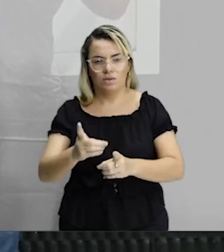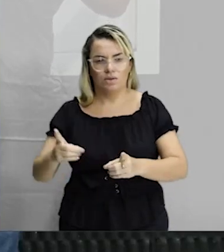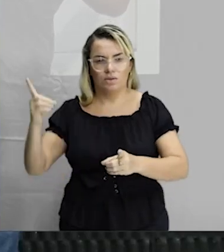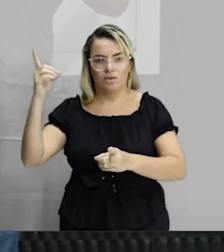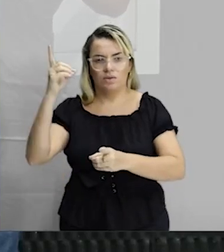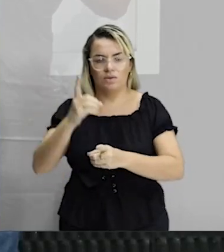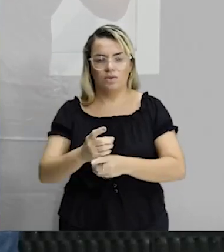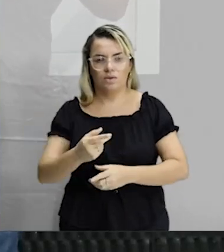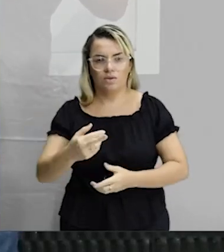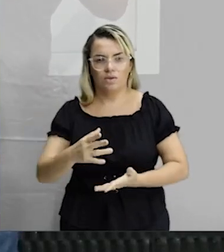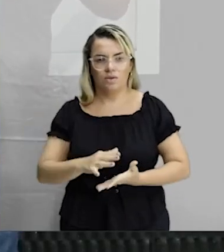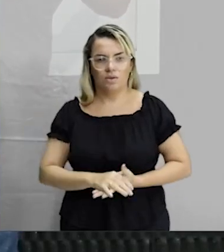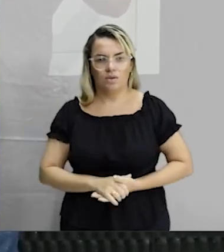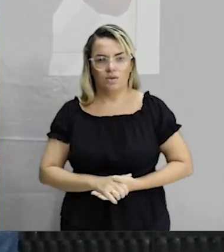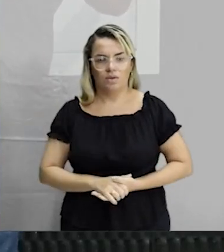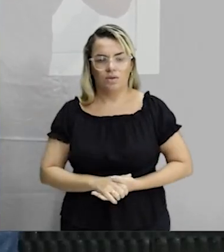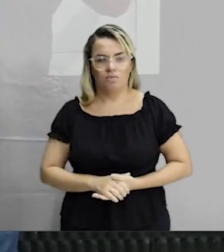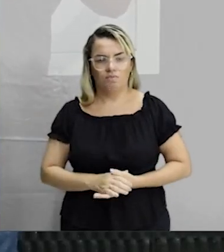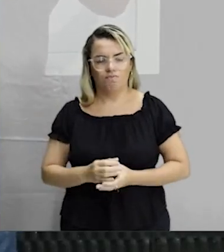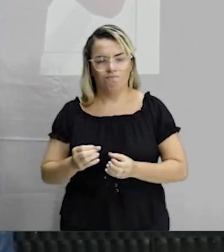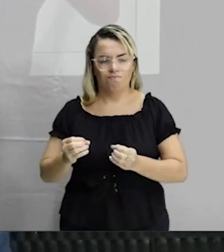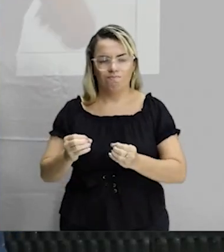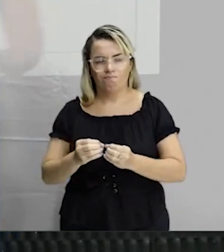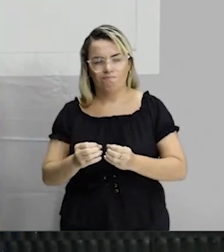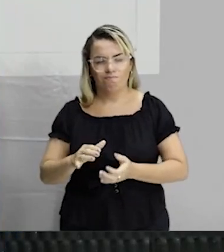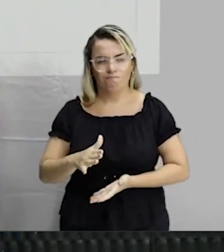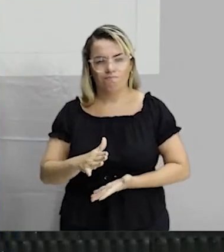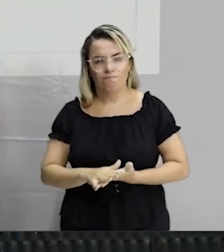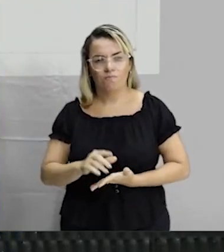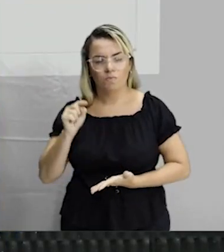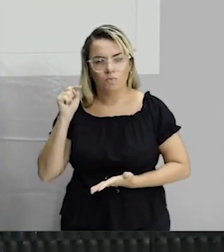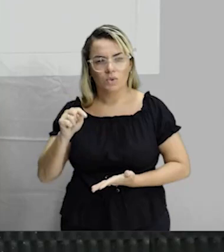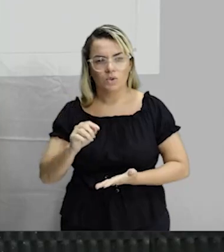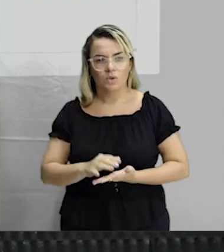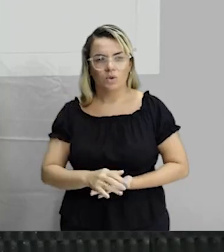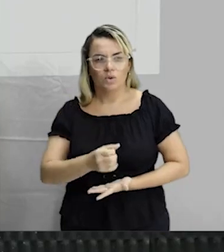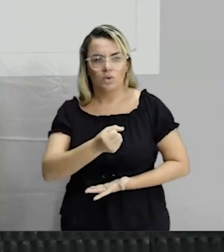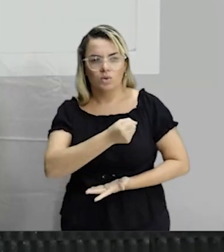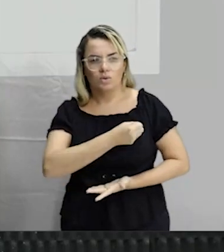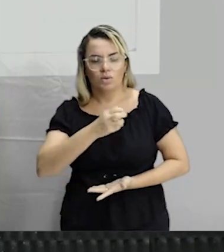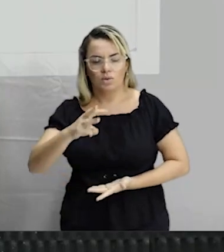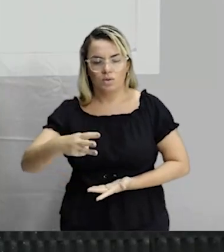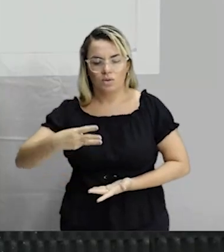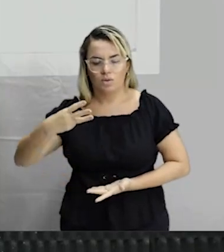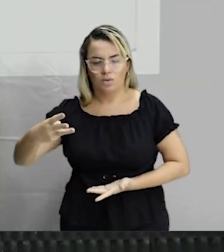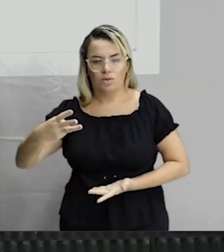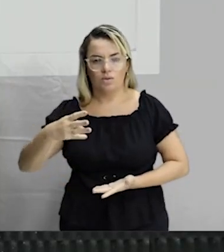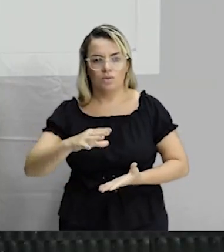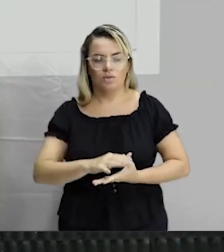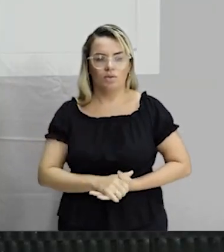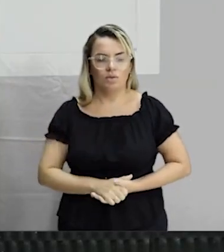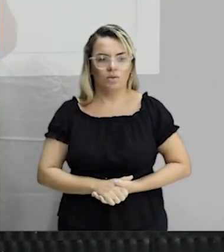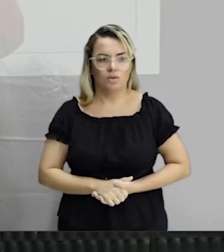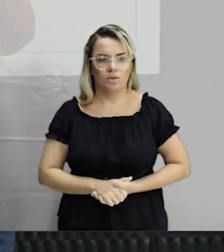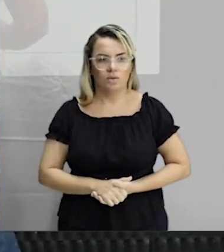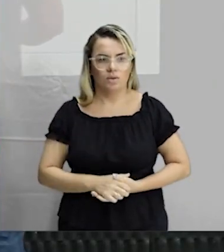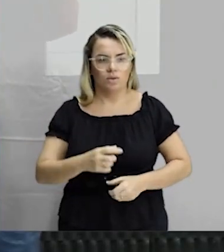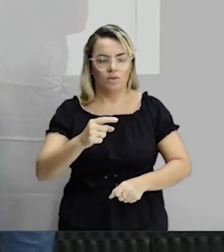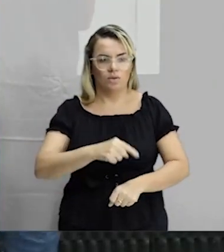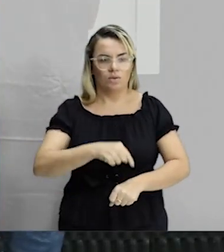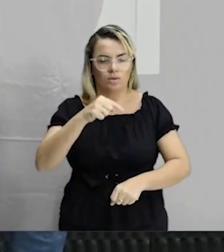aqui é igual a aproximadamente 3. Certo? Então, quer dizer que o tempo